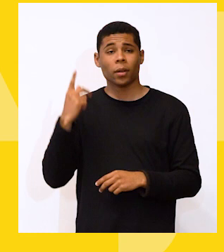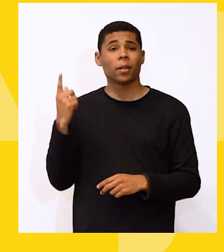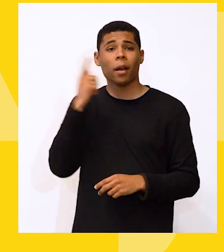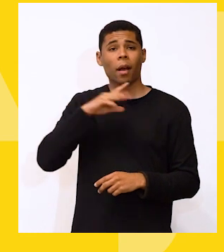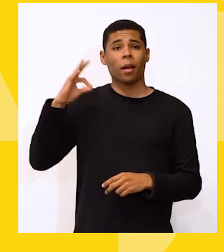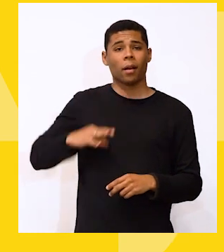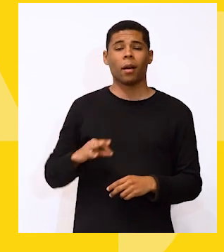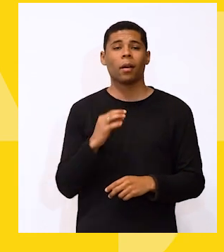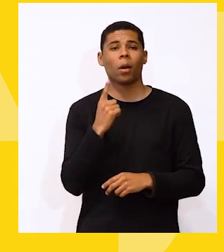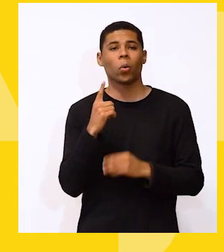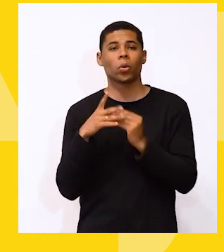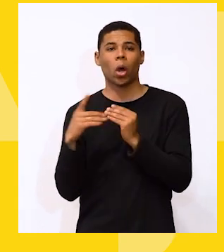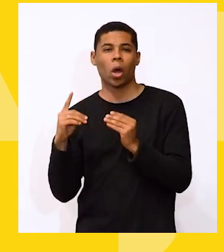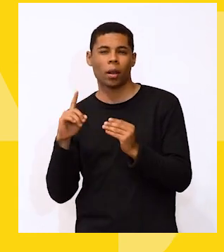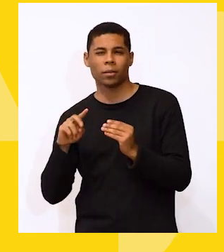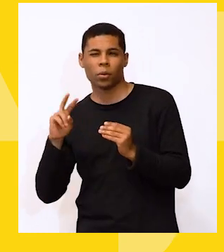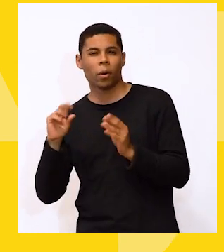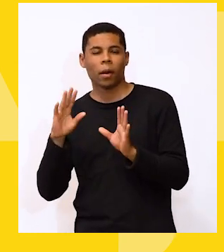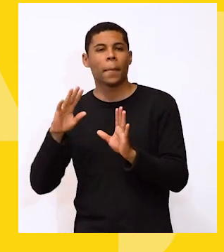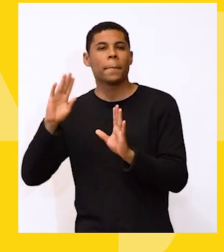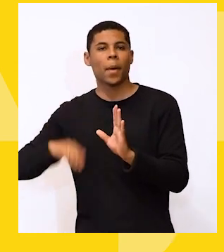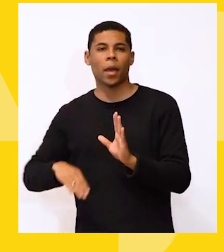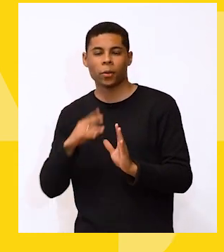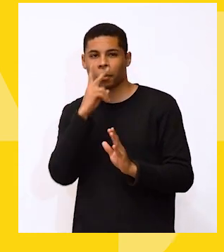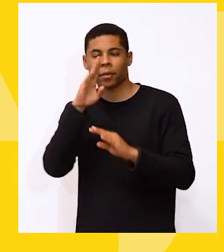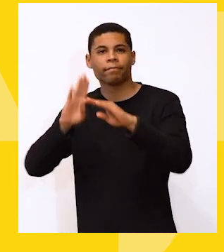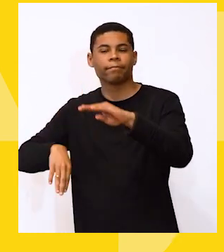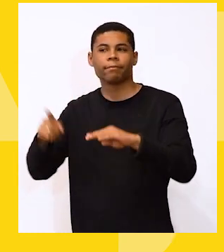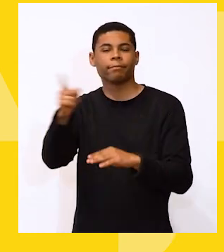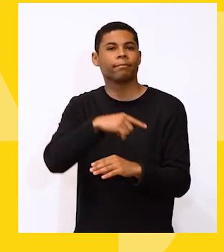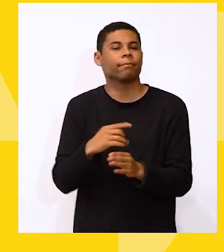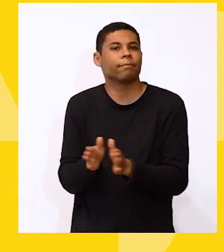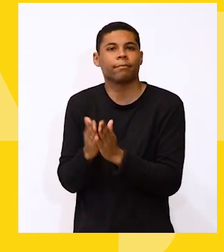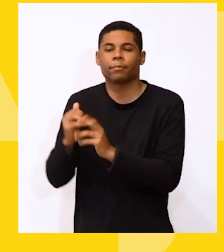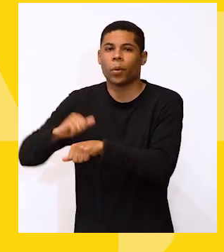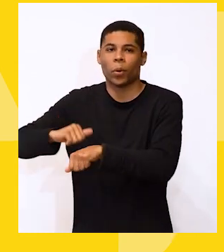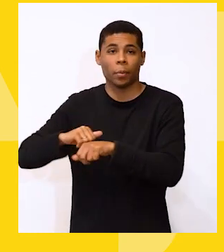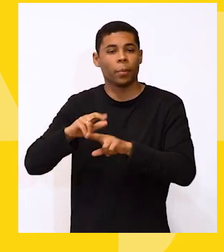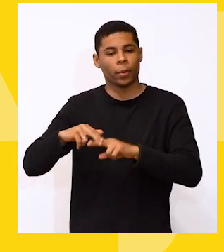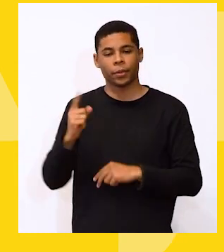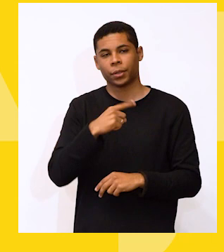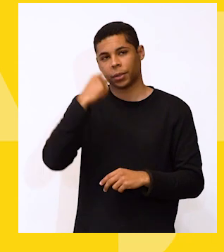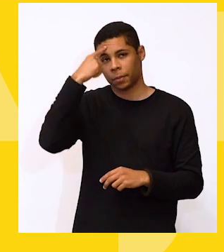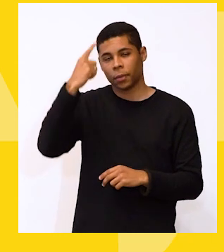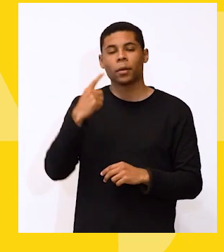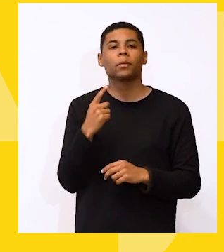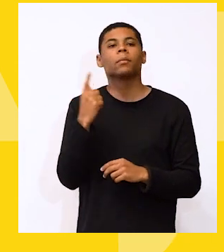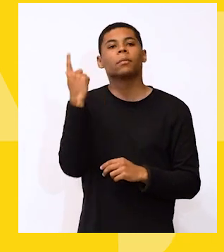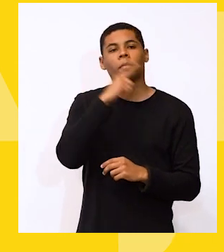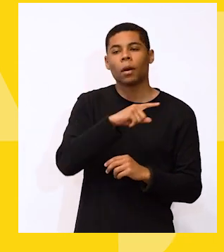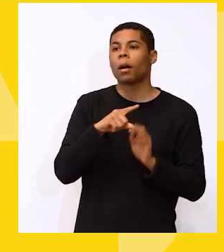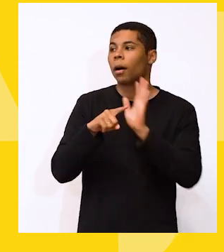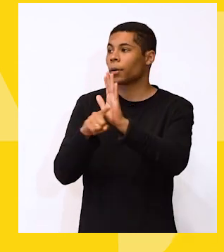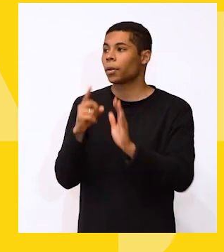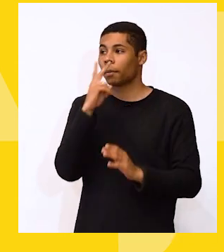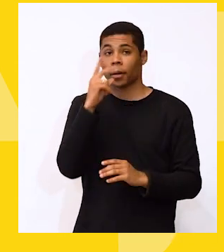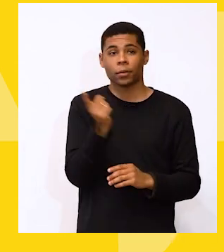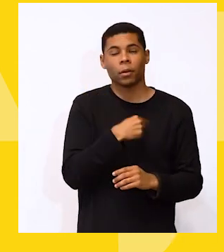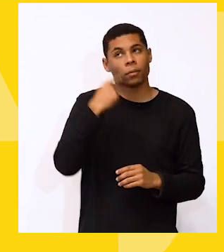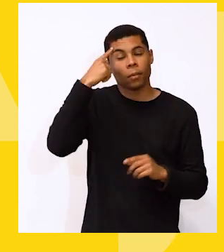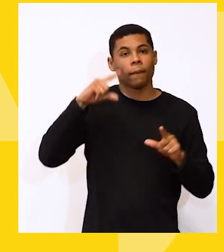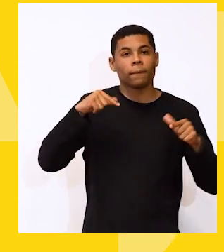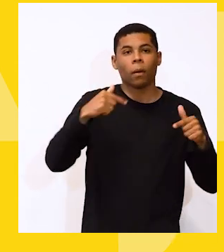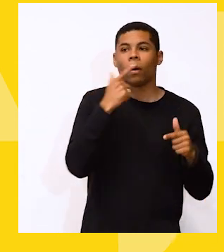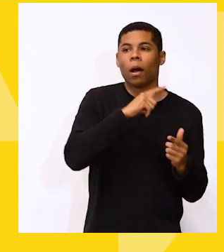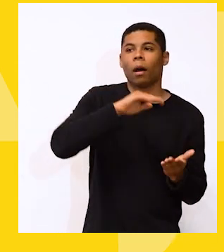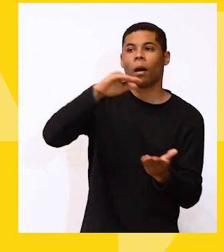então um exemplo de ação ação de inclusão assentar Trabalhadores Rurais sem terra e dá artigo de propriedade uma ação de inovação por exemplo